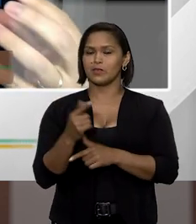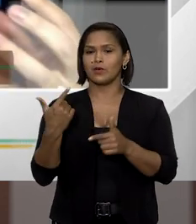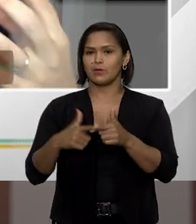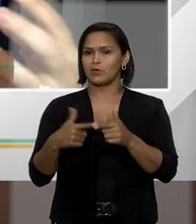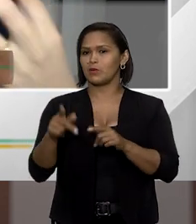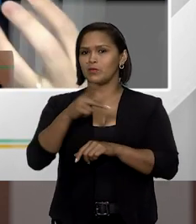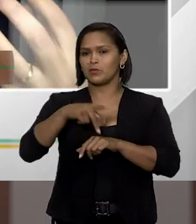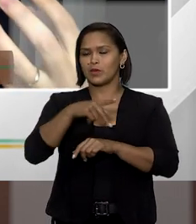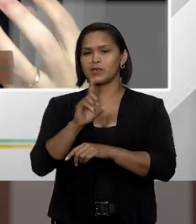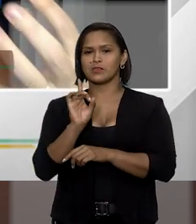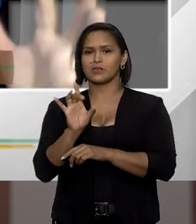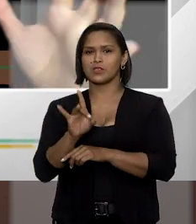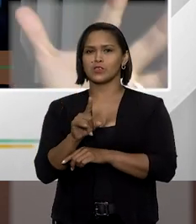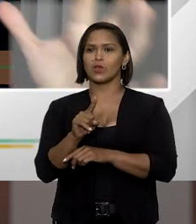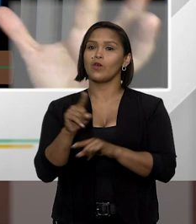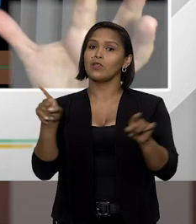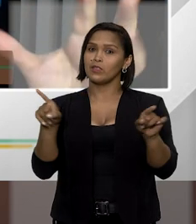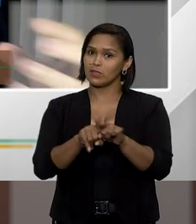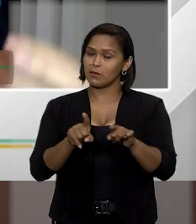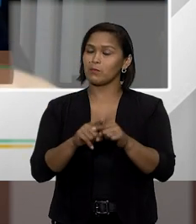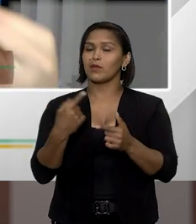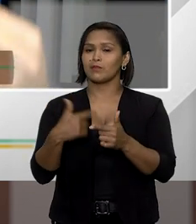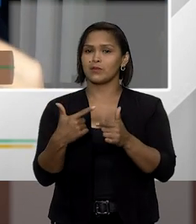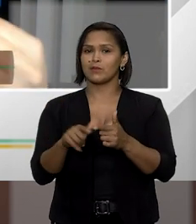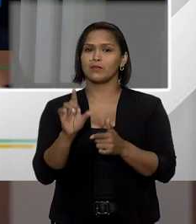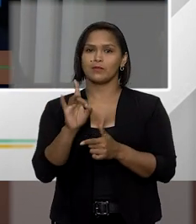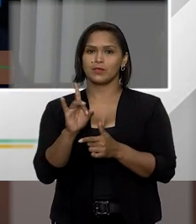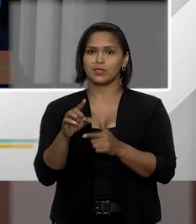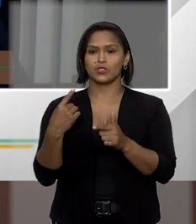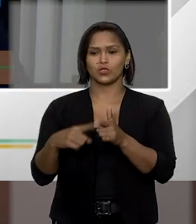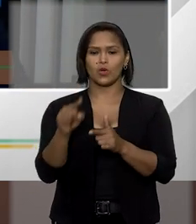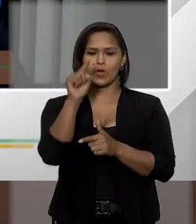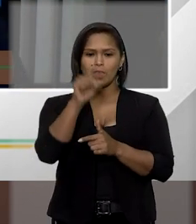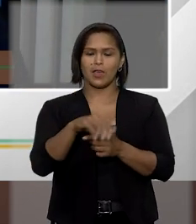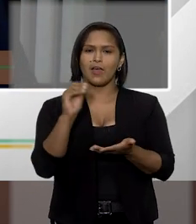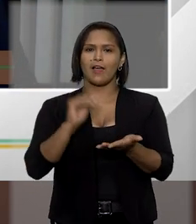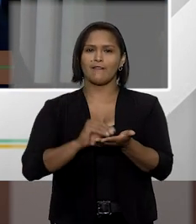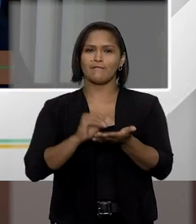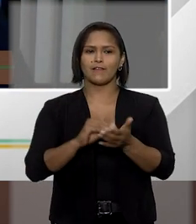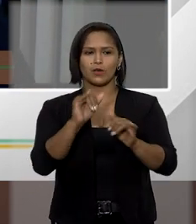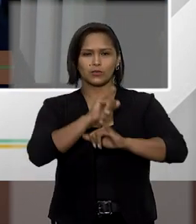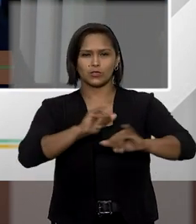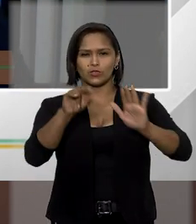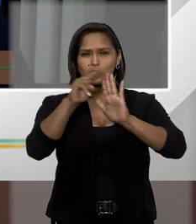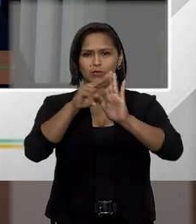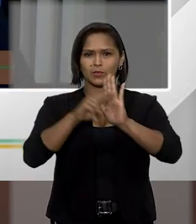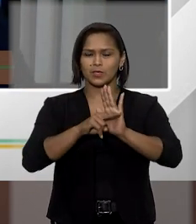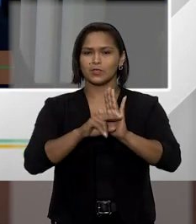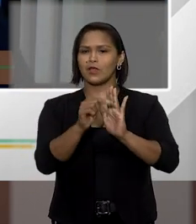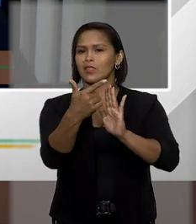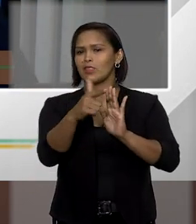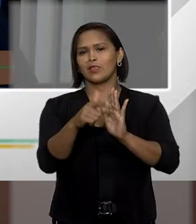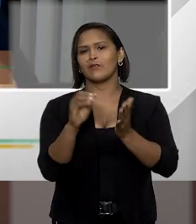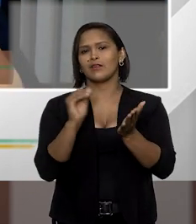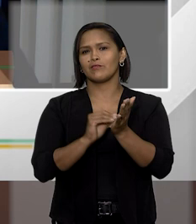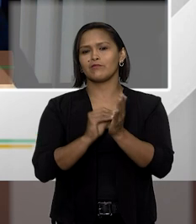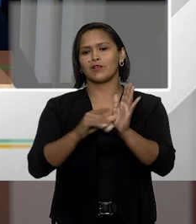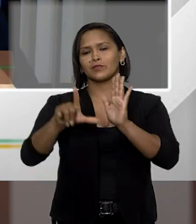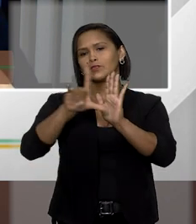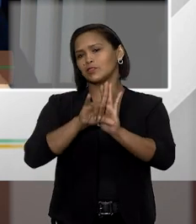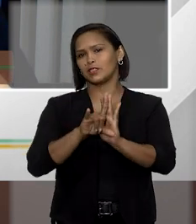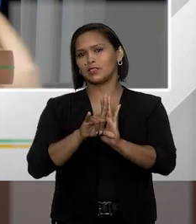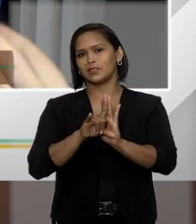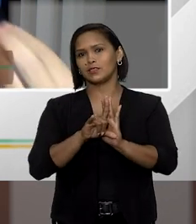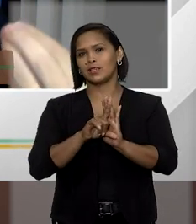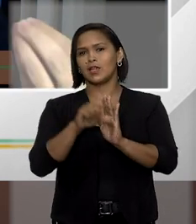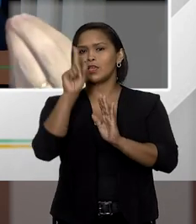problema do Brasil, não é apenas. É também um problema, mas não é apenas a falta de instrumentos normativos, não é somente a falta de